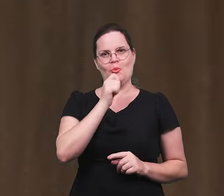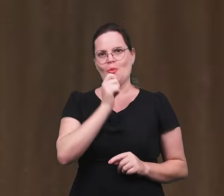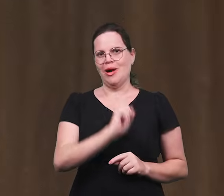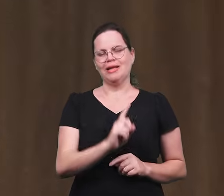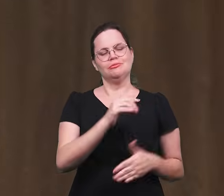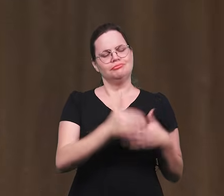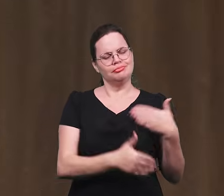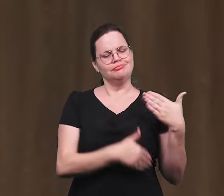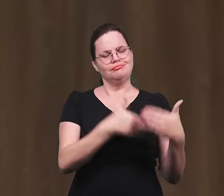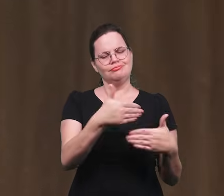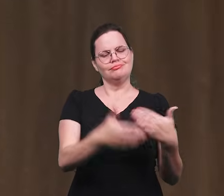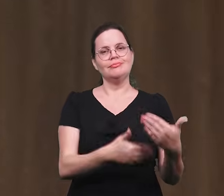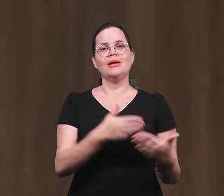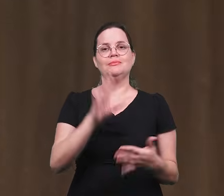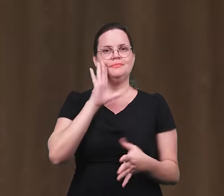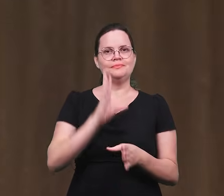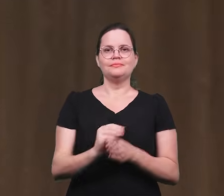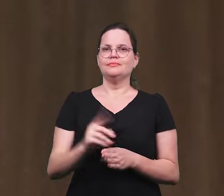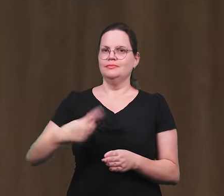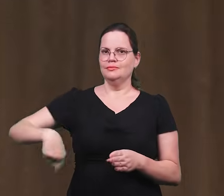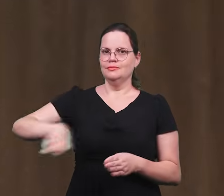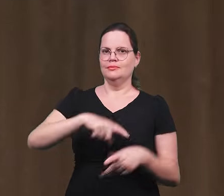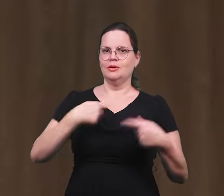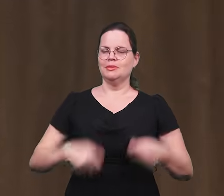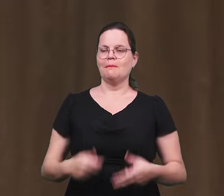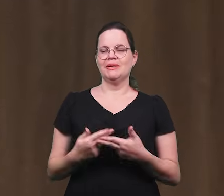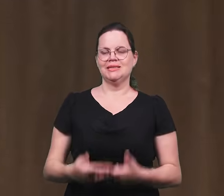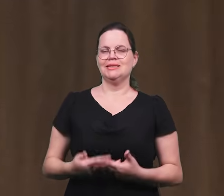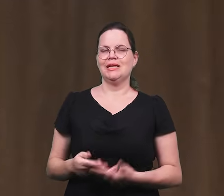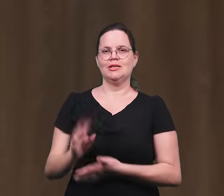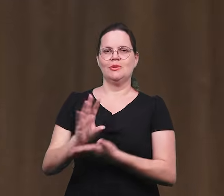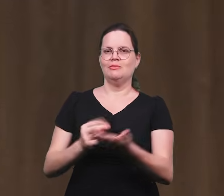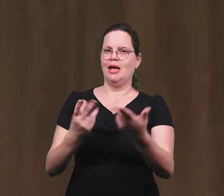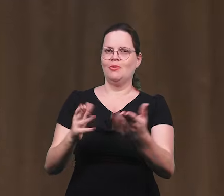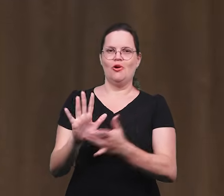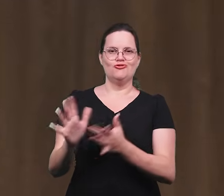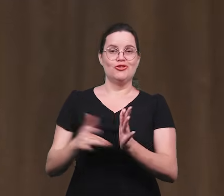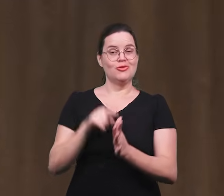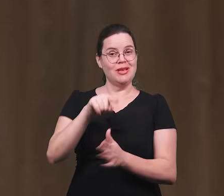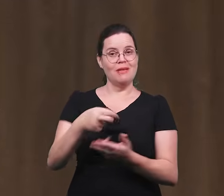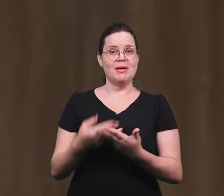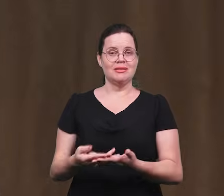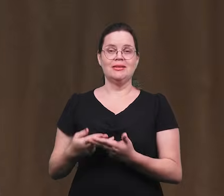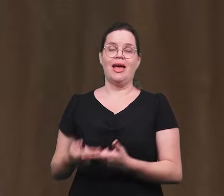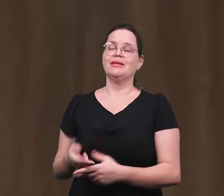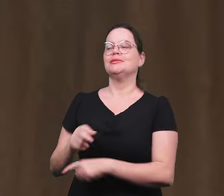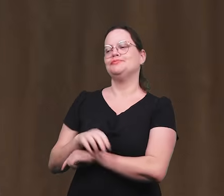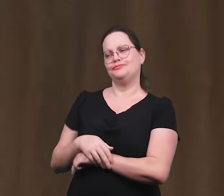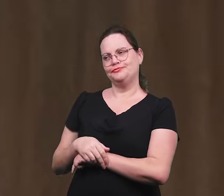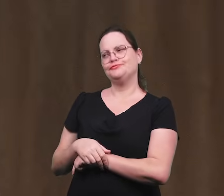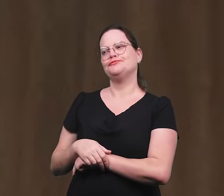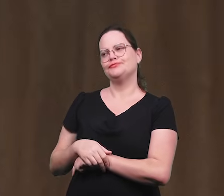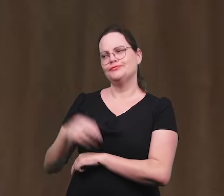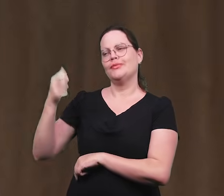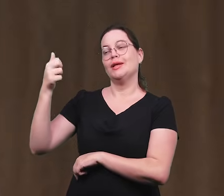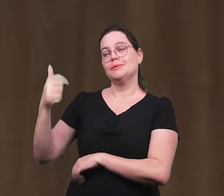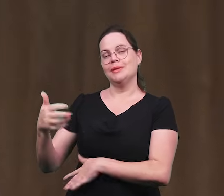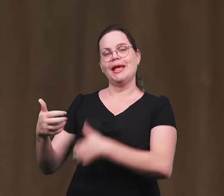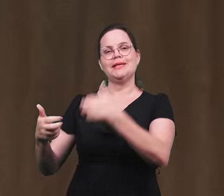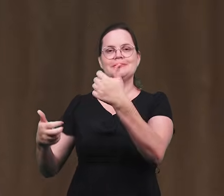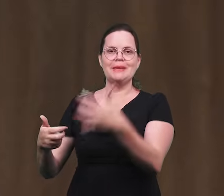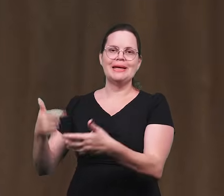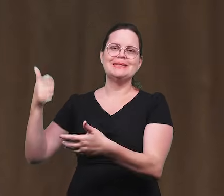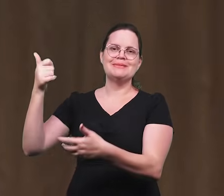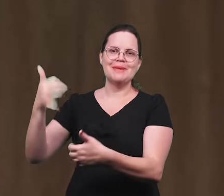nós também temos que ter essa paciência. Assim como Jesus teve a paciência com essa mulher, que tenhamos a paciência com aqueles que estão